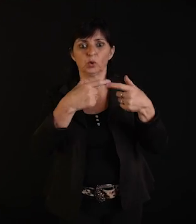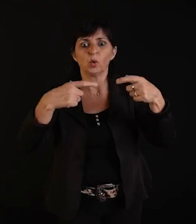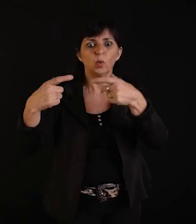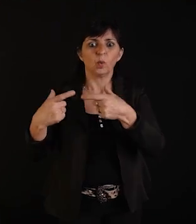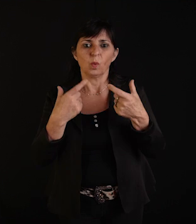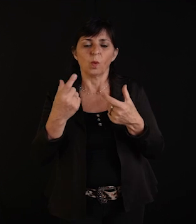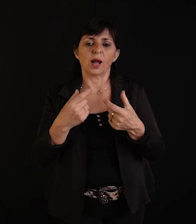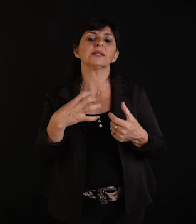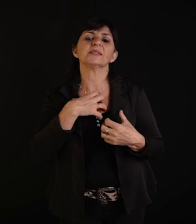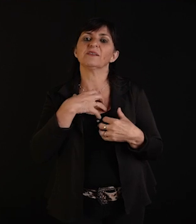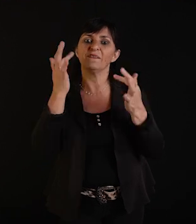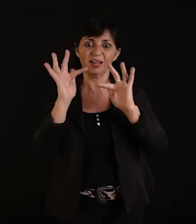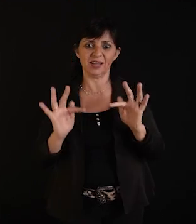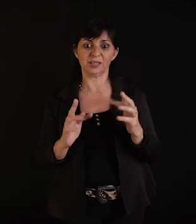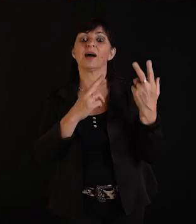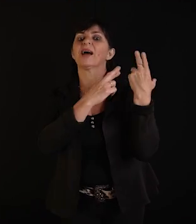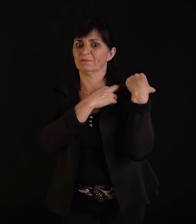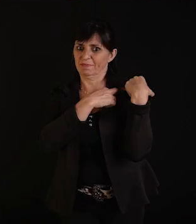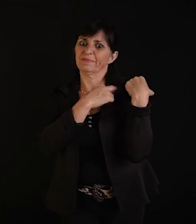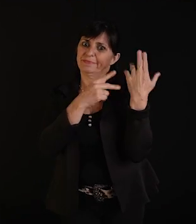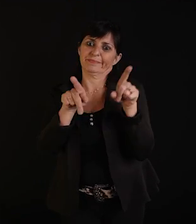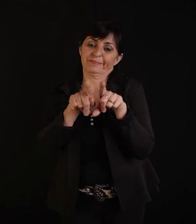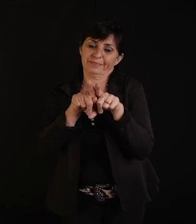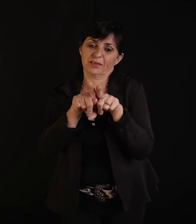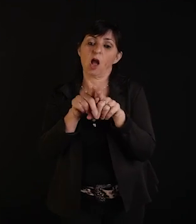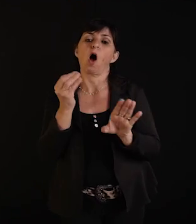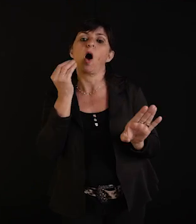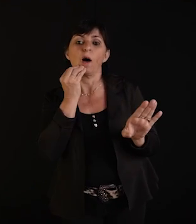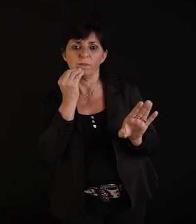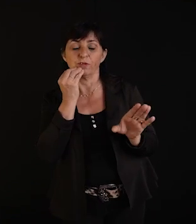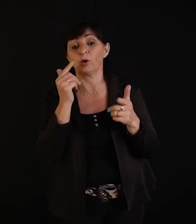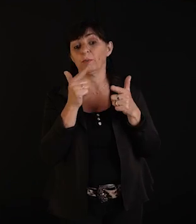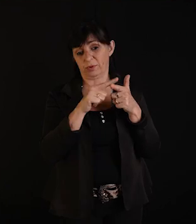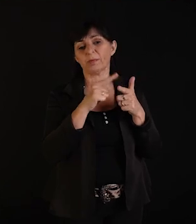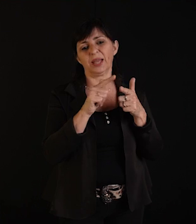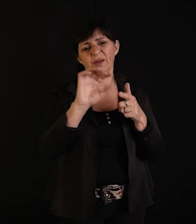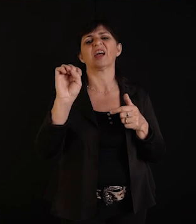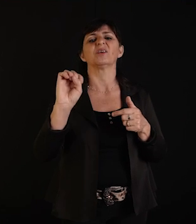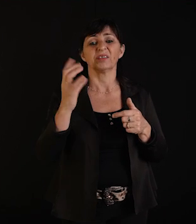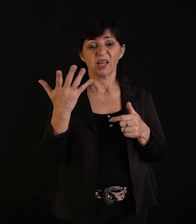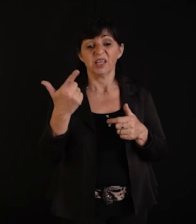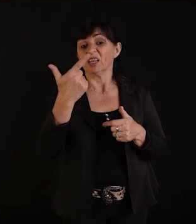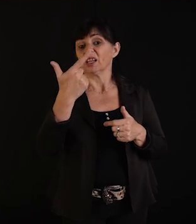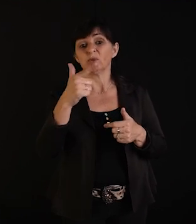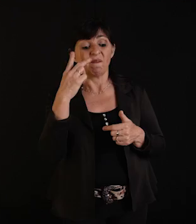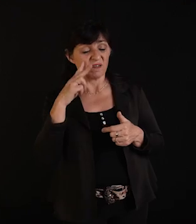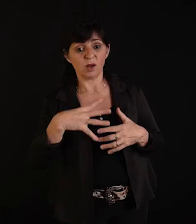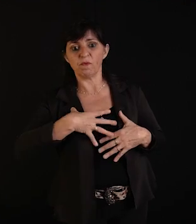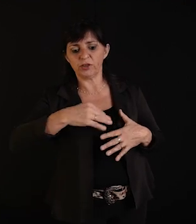é uma responsabilidade muito grande. Lógico, também vem aí os problemas, né, que você tem de não ver filhos